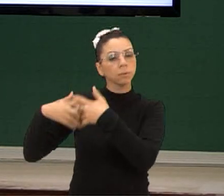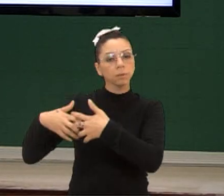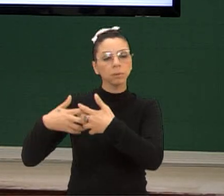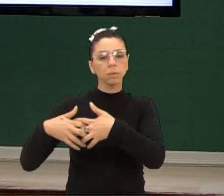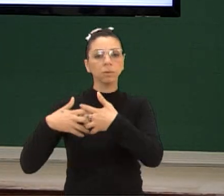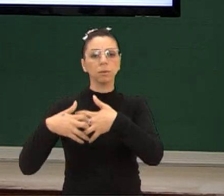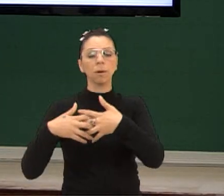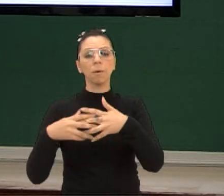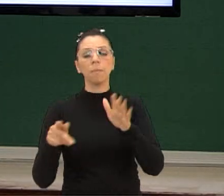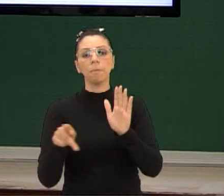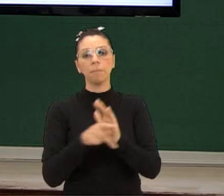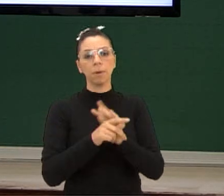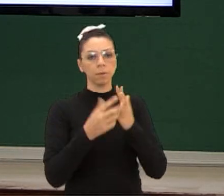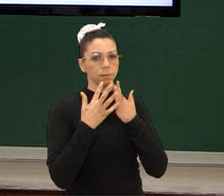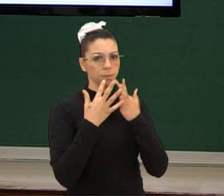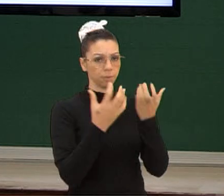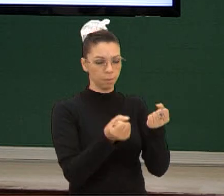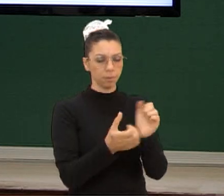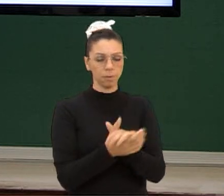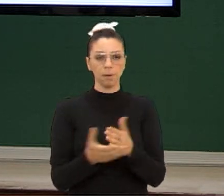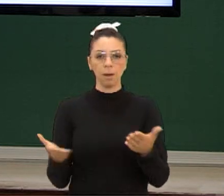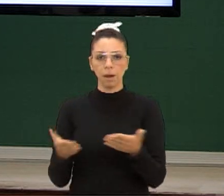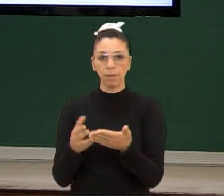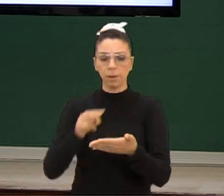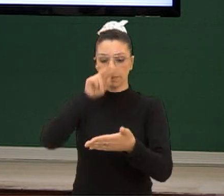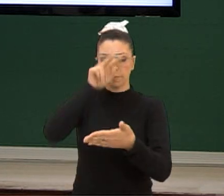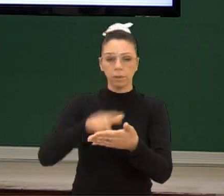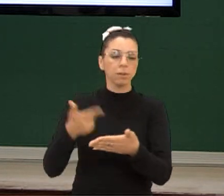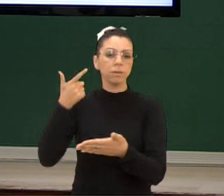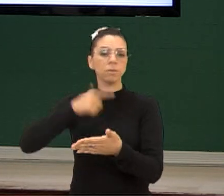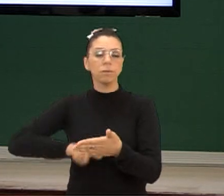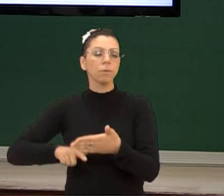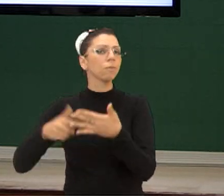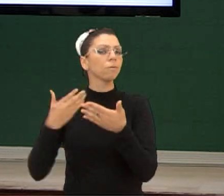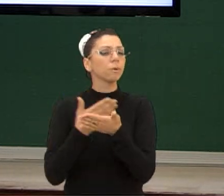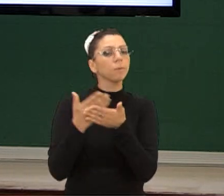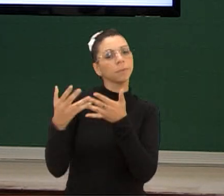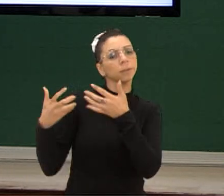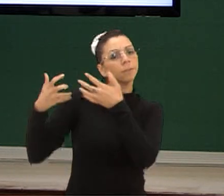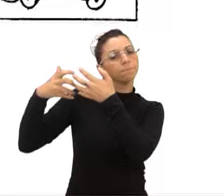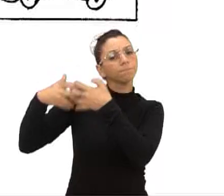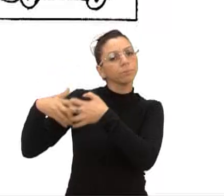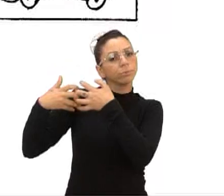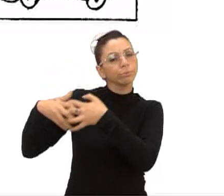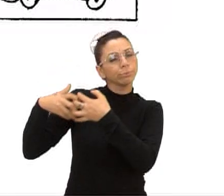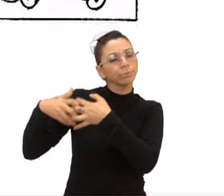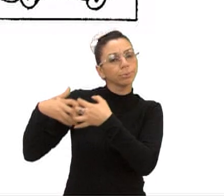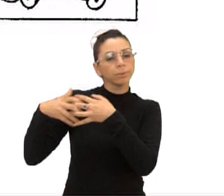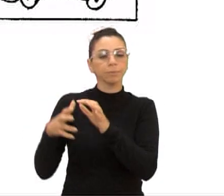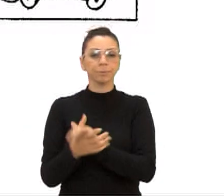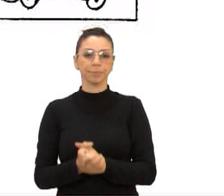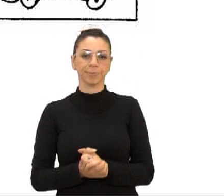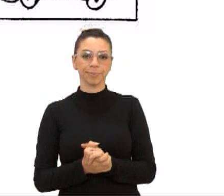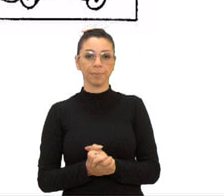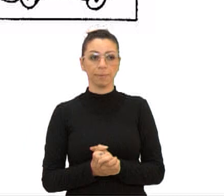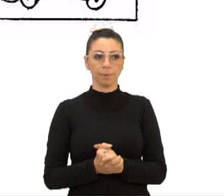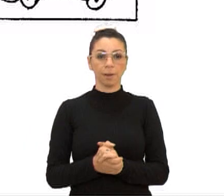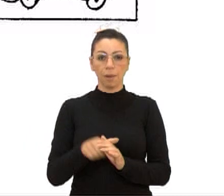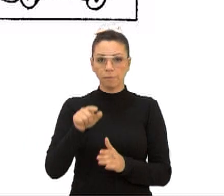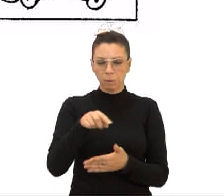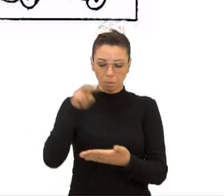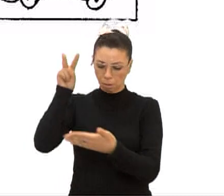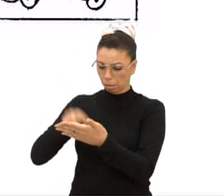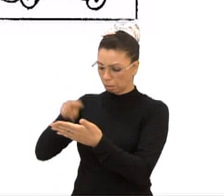linguística. Então agora vou ler novamente para vocês e a gente repensar essa tirinha. Enquanto você fica lendo esse